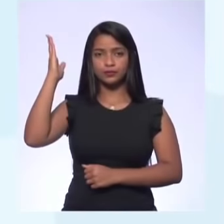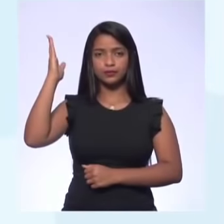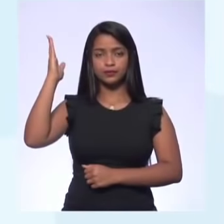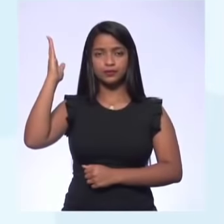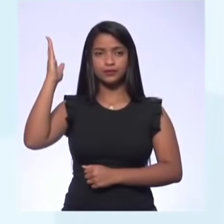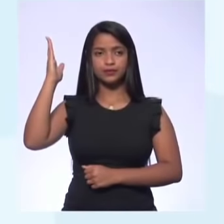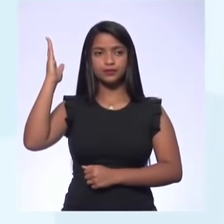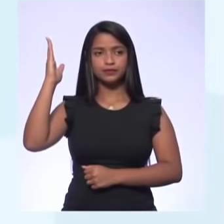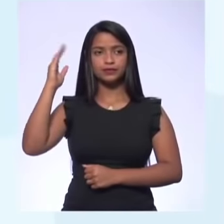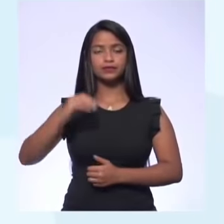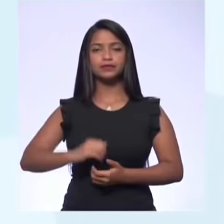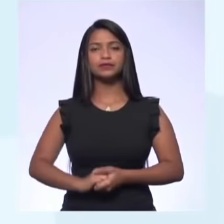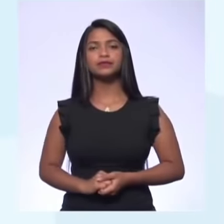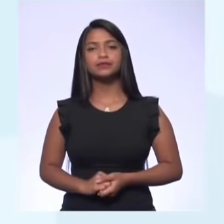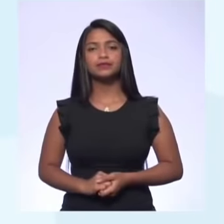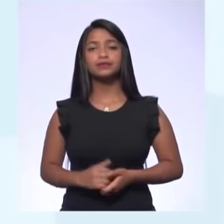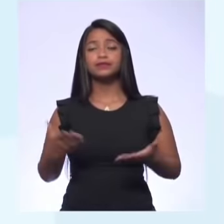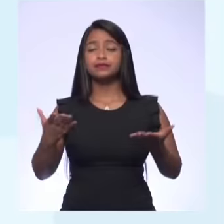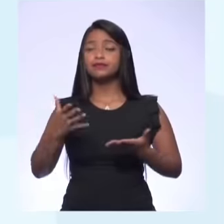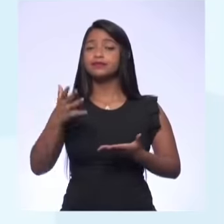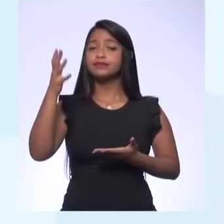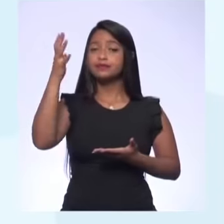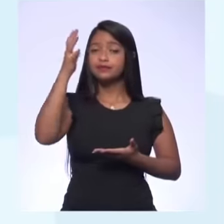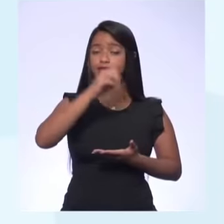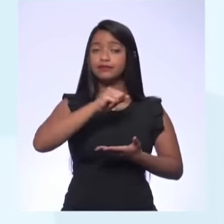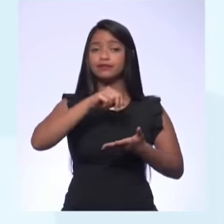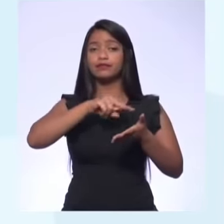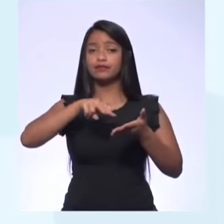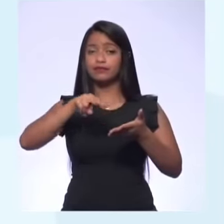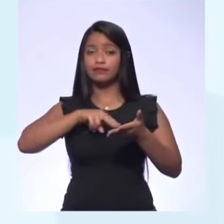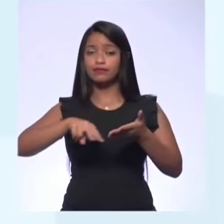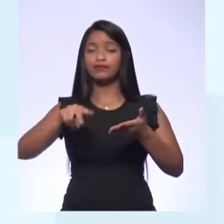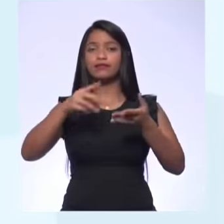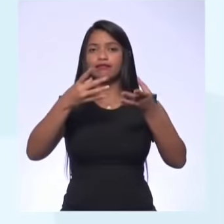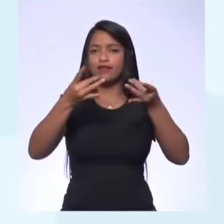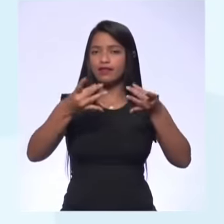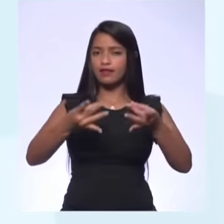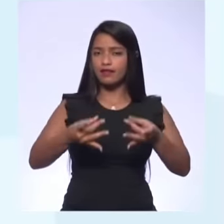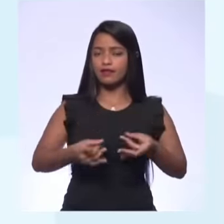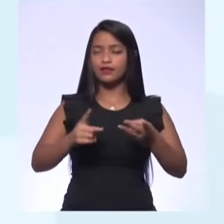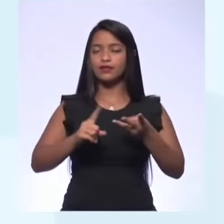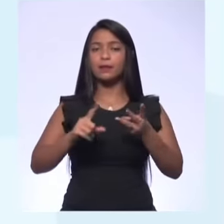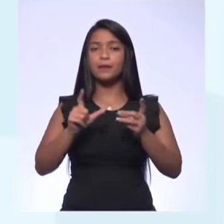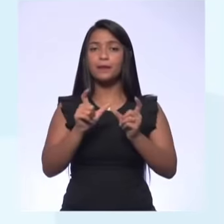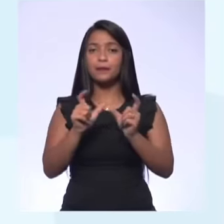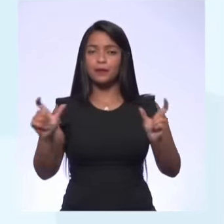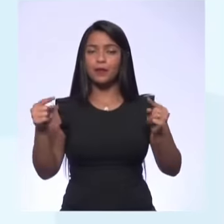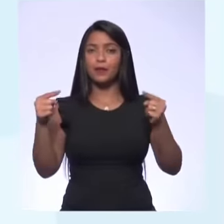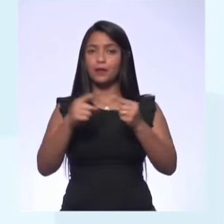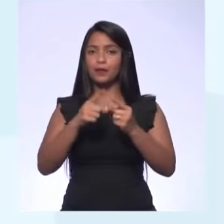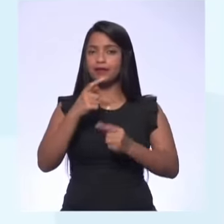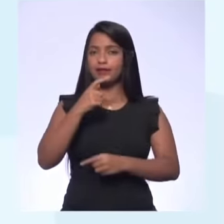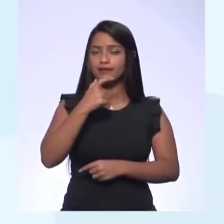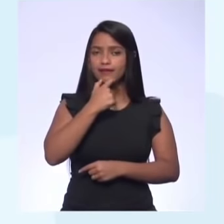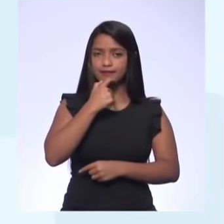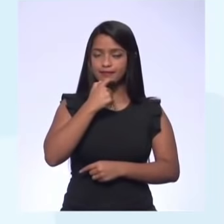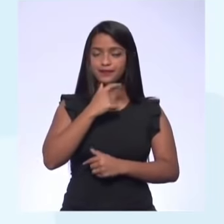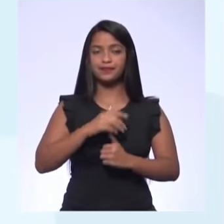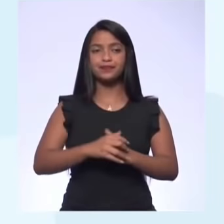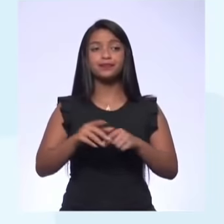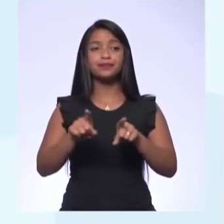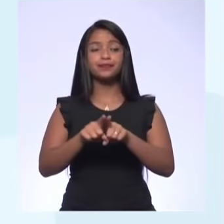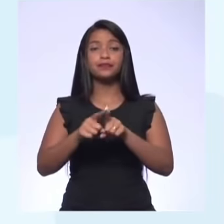knowledge. Nós falamos sobre a leitura superficial, a leitura detalhada, os cognatos, a inferência e o conhecimento